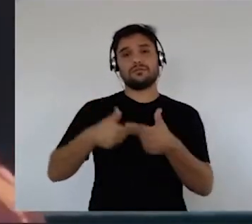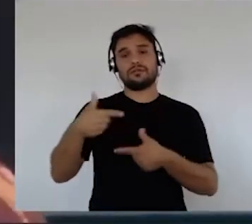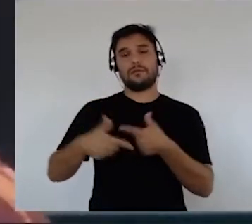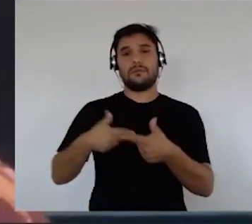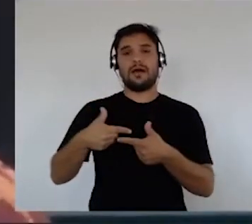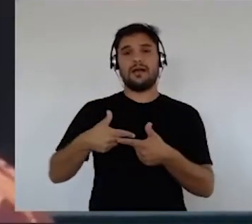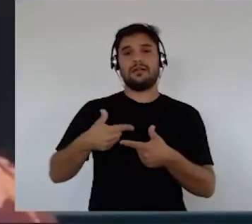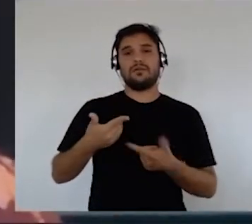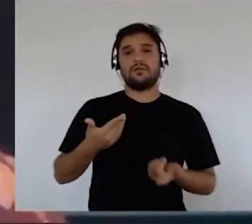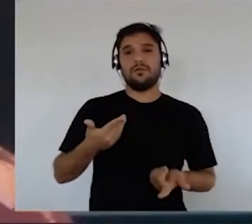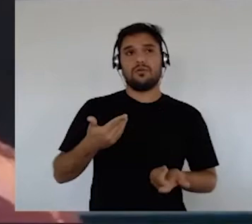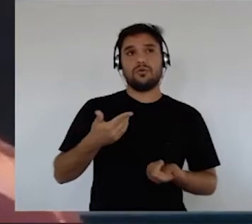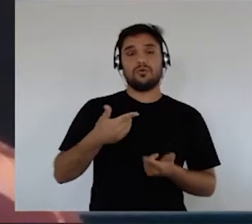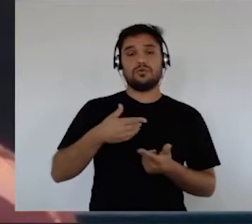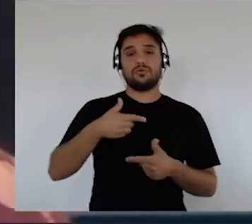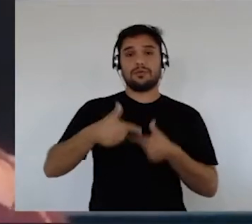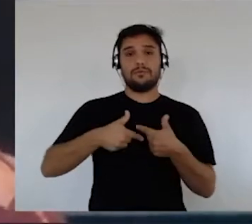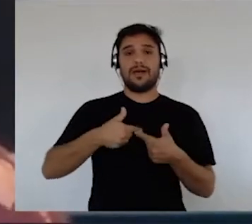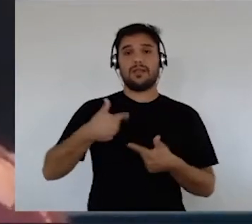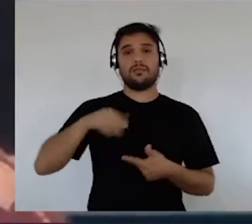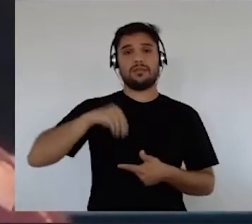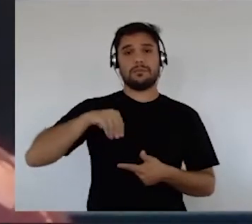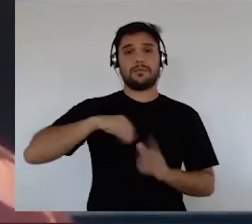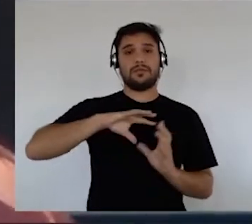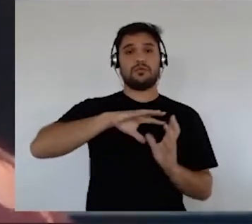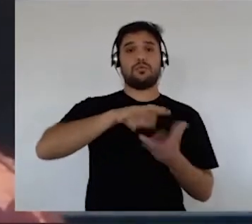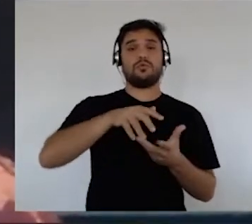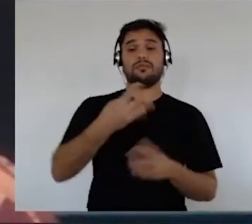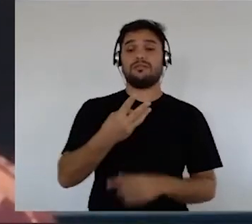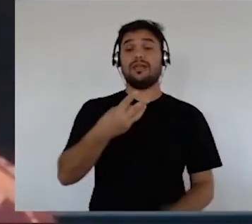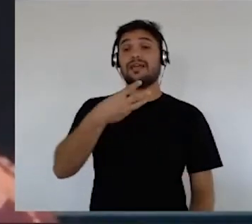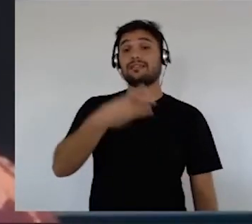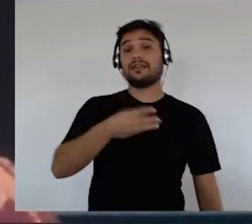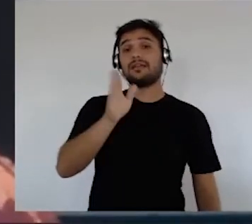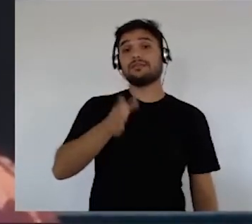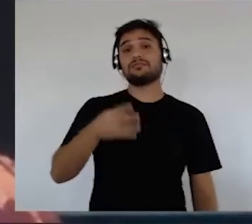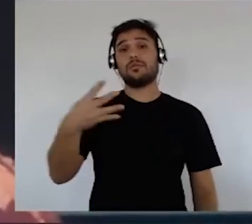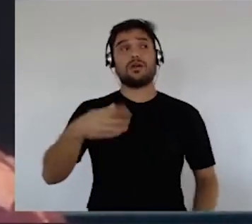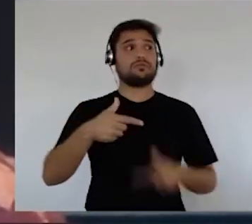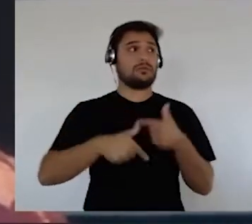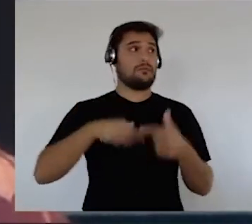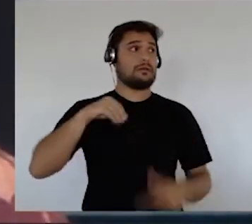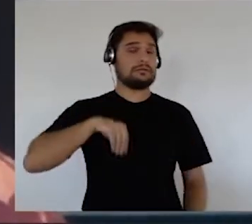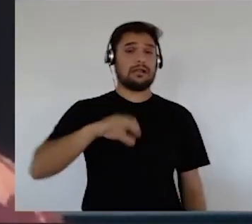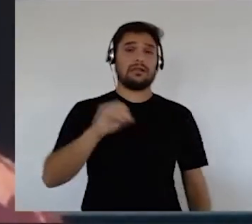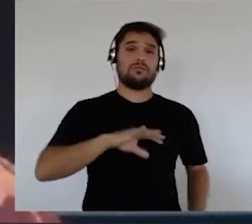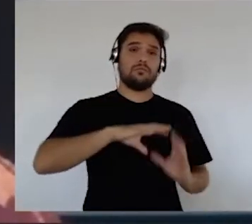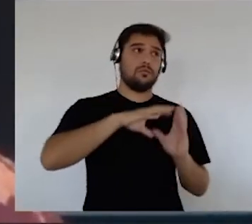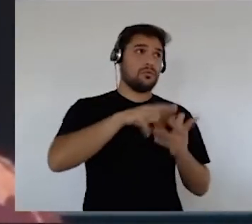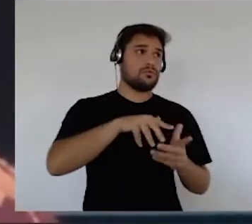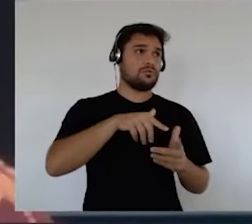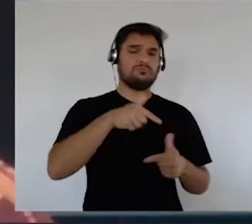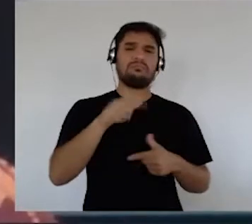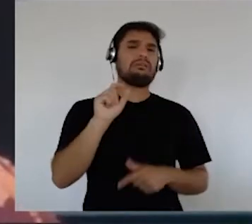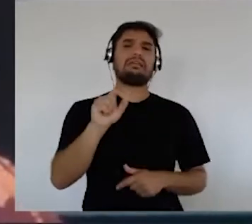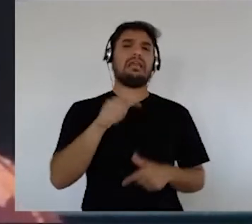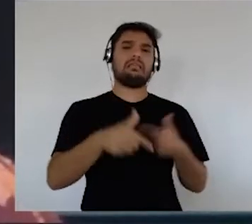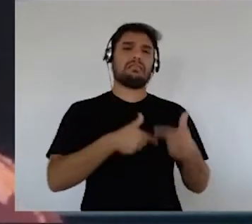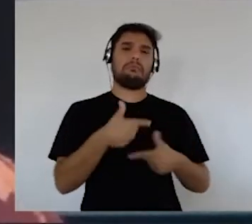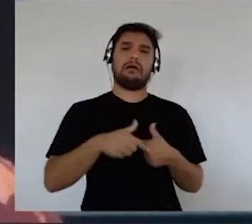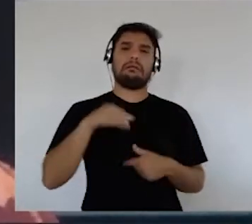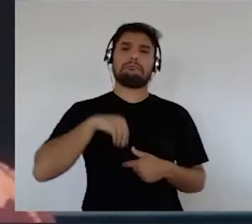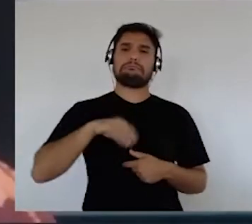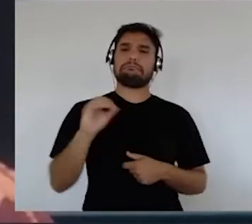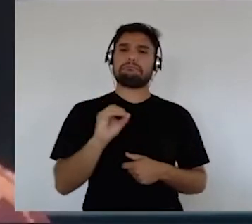não remunerado no mundo. 3/4 do trabalho não remunerado no mundo. E o que é o trabalho não remunerado,